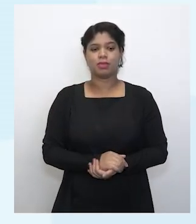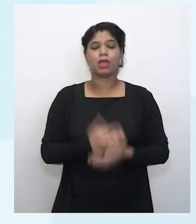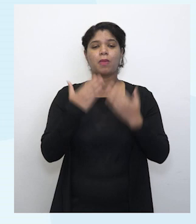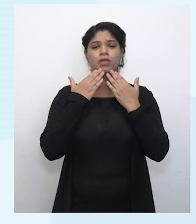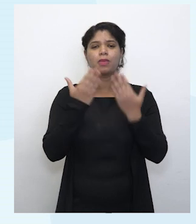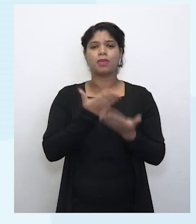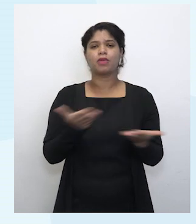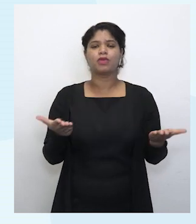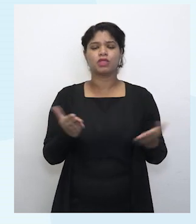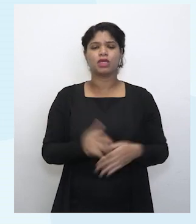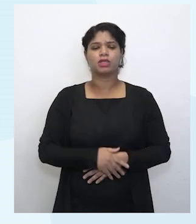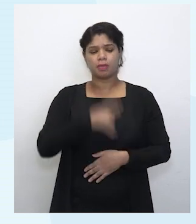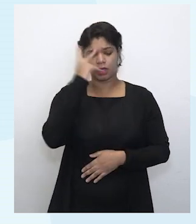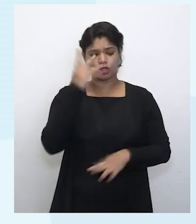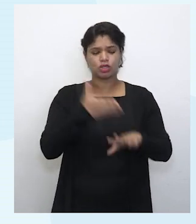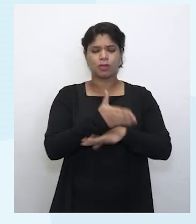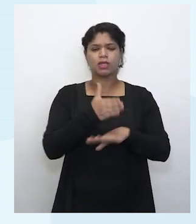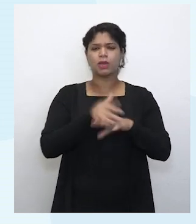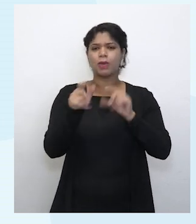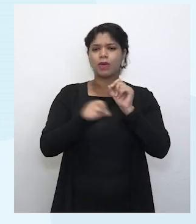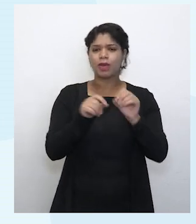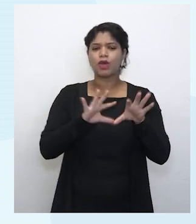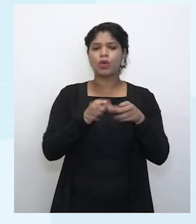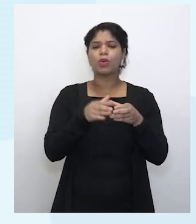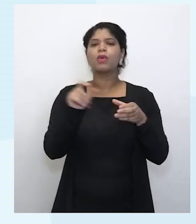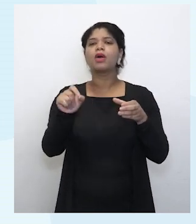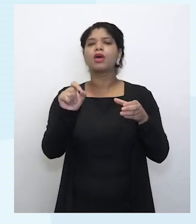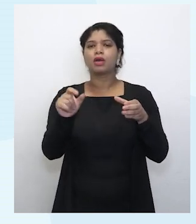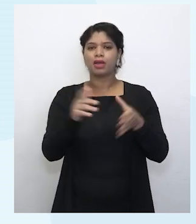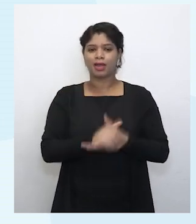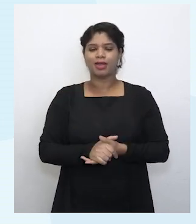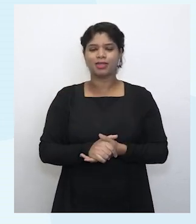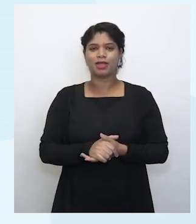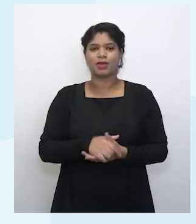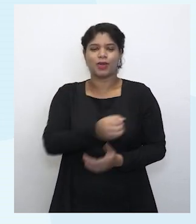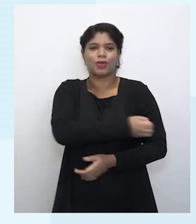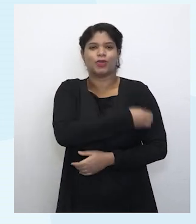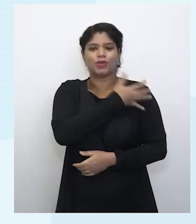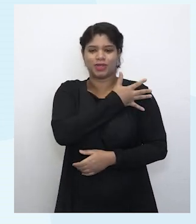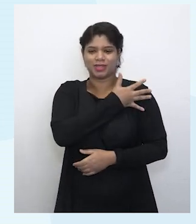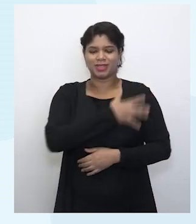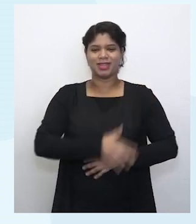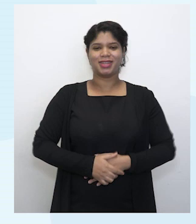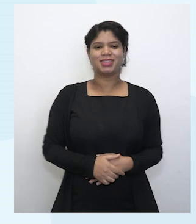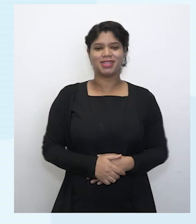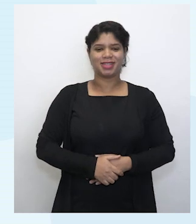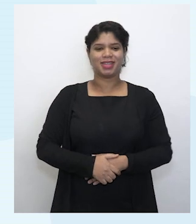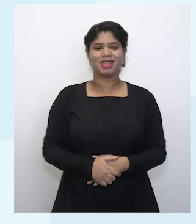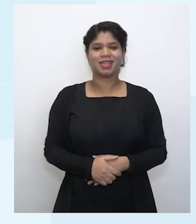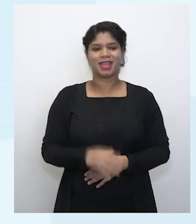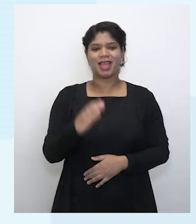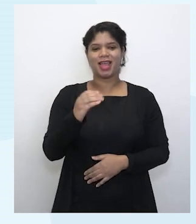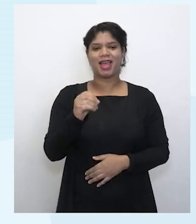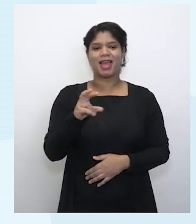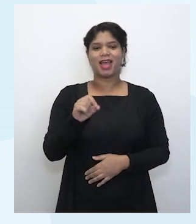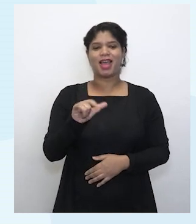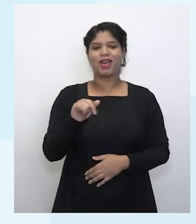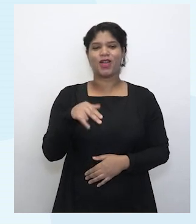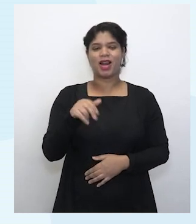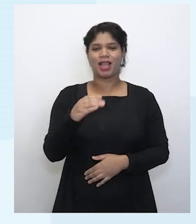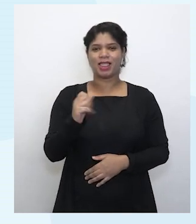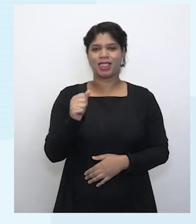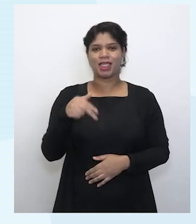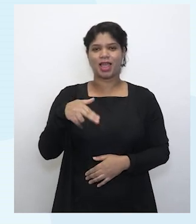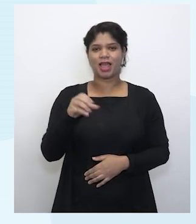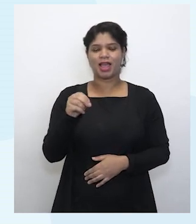para vocês a nossa equipe dos anos iniciais, que é Carolina Canon,